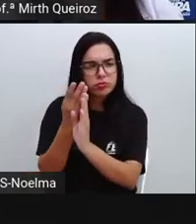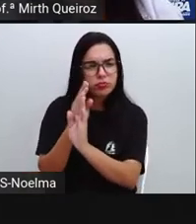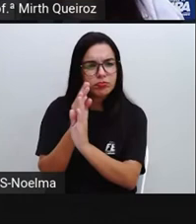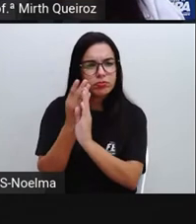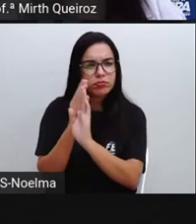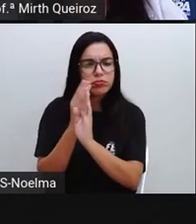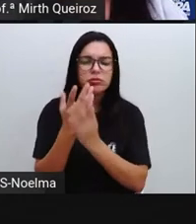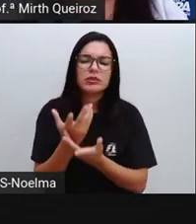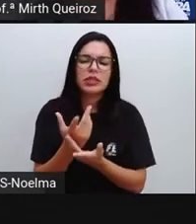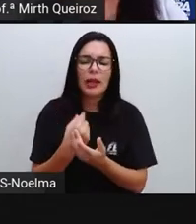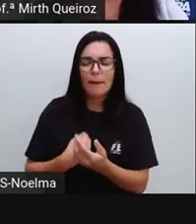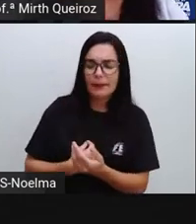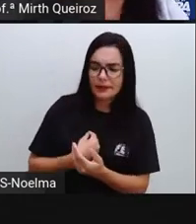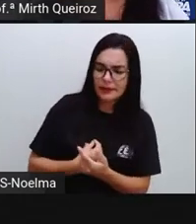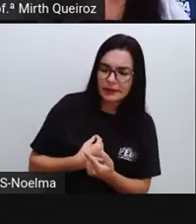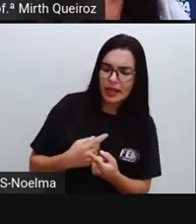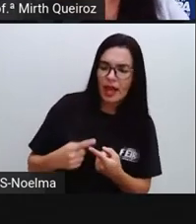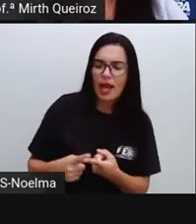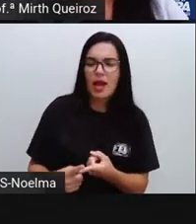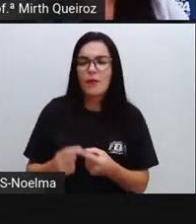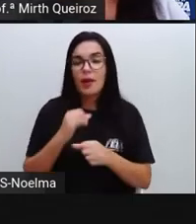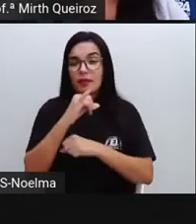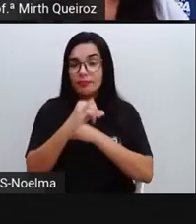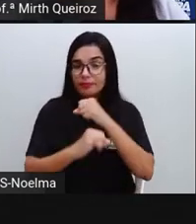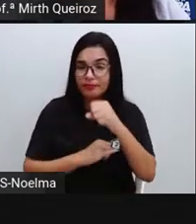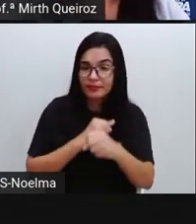formato presencial,